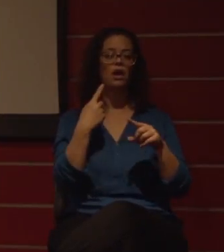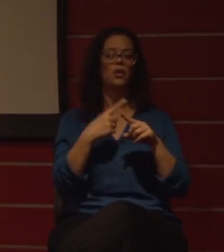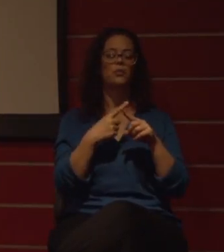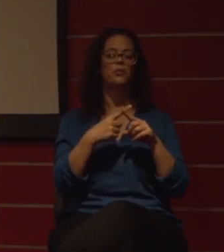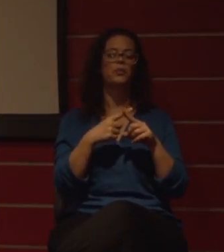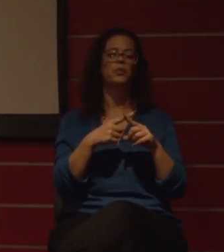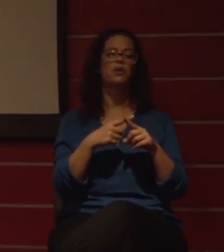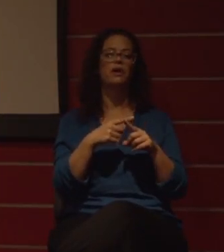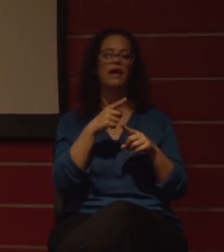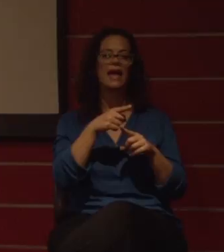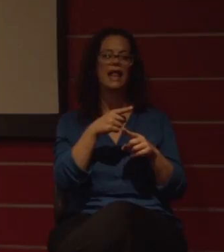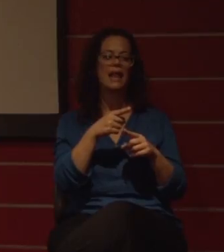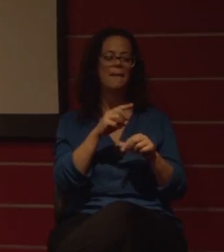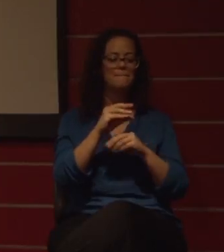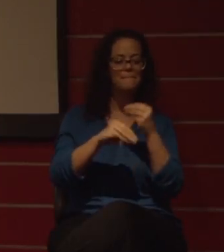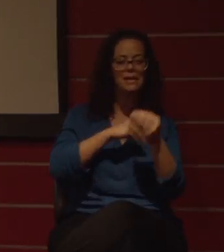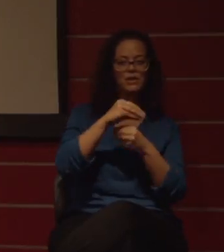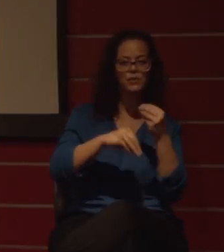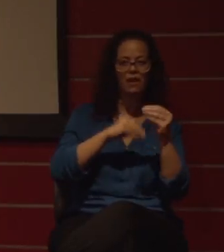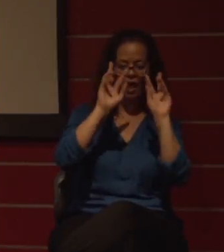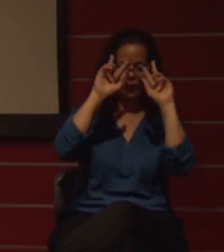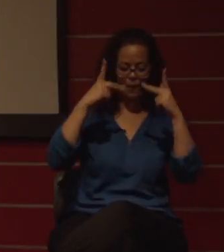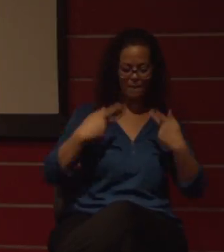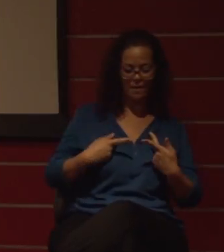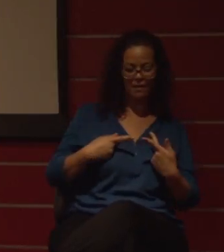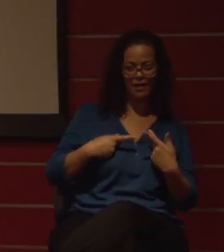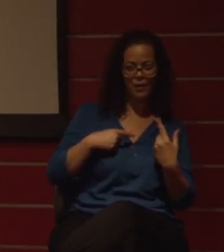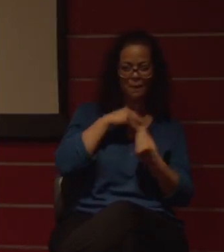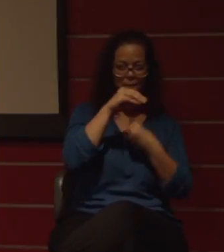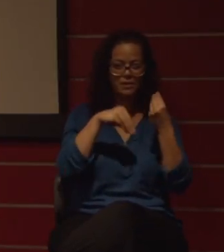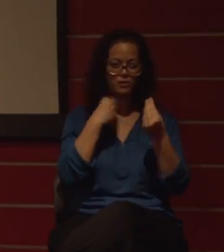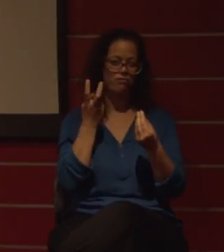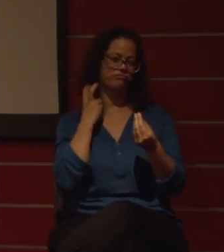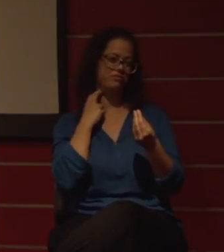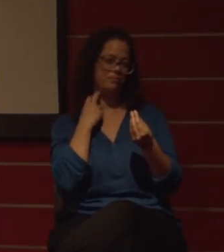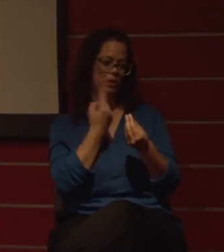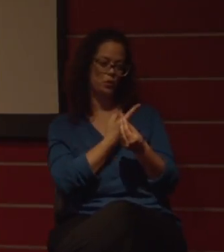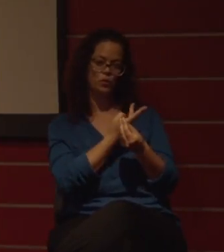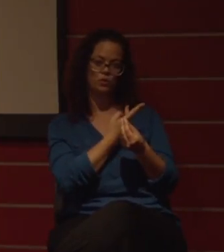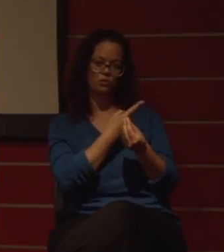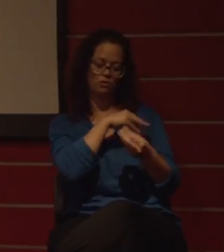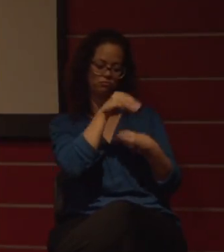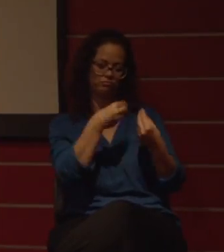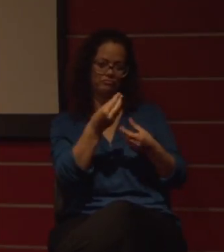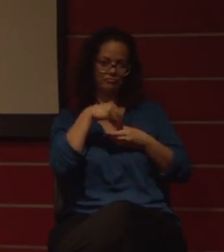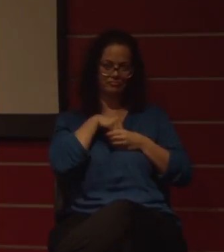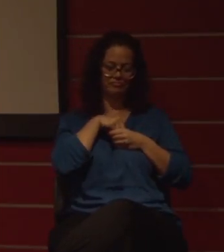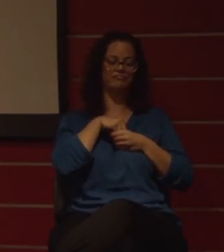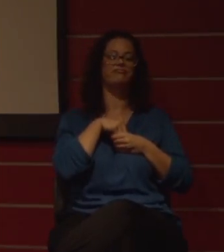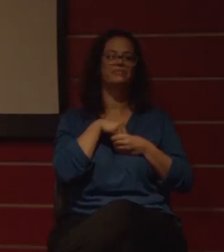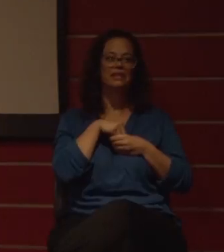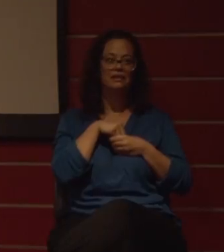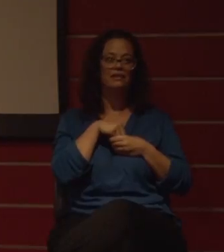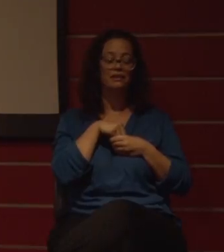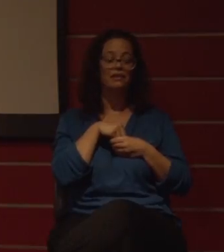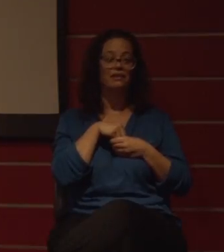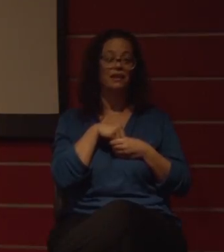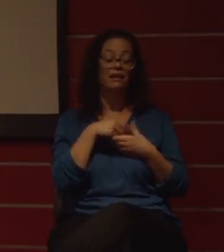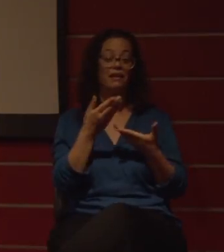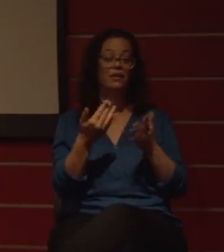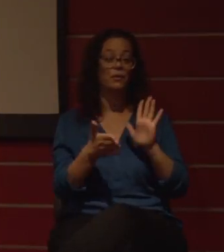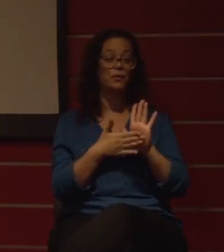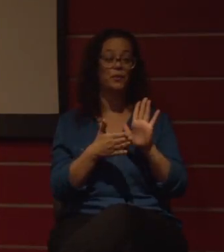é meio humano meio Vampiro também né então e ele tá o